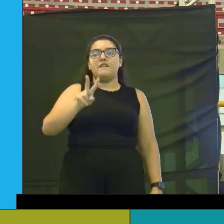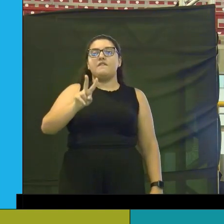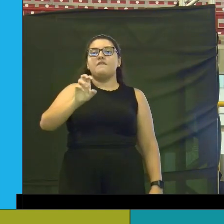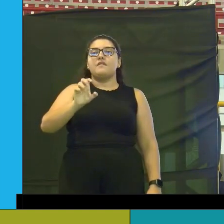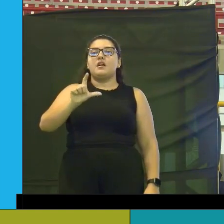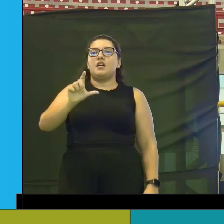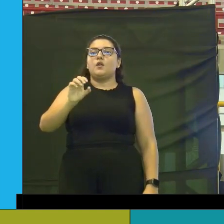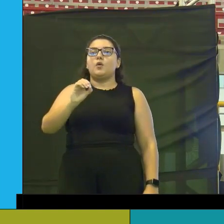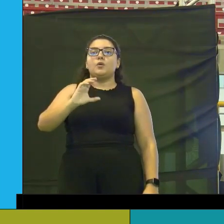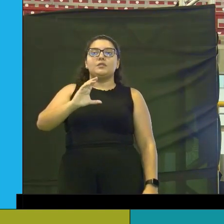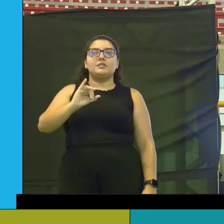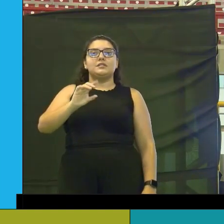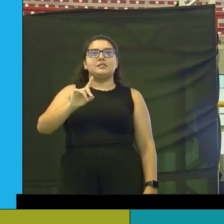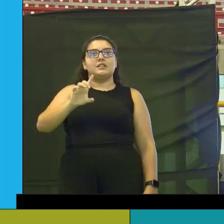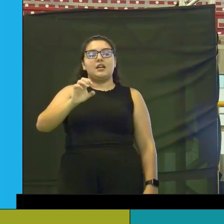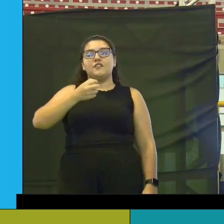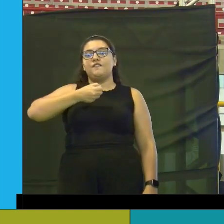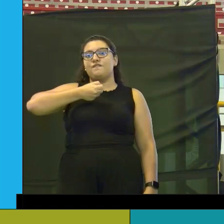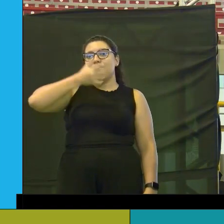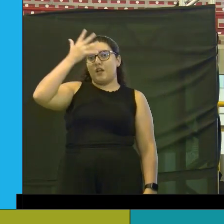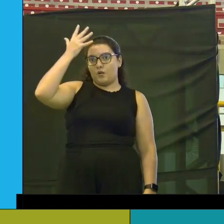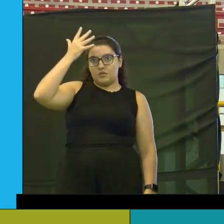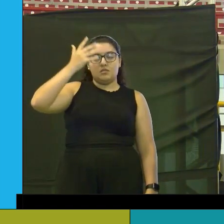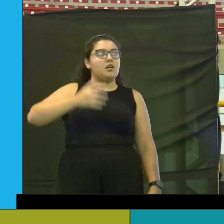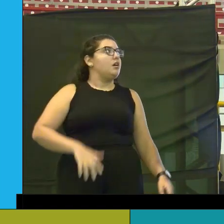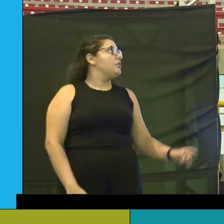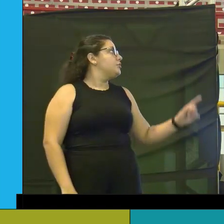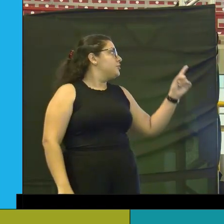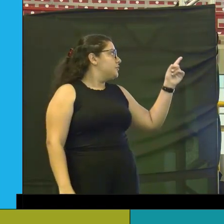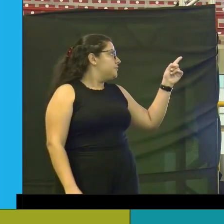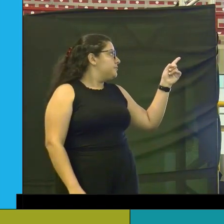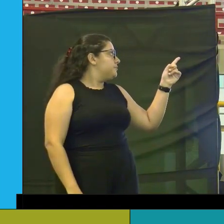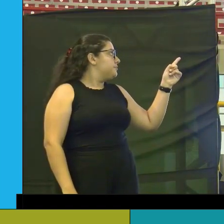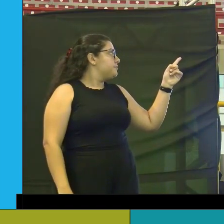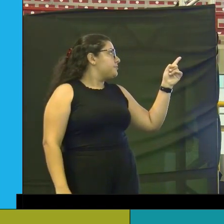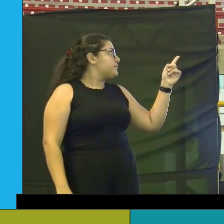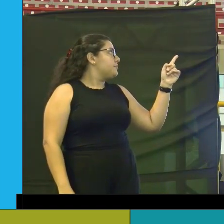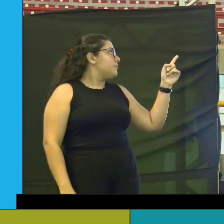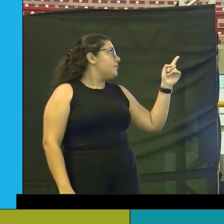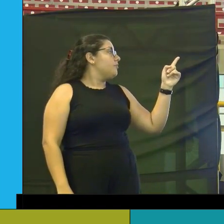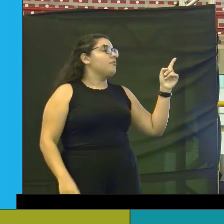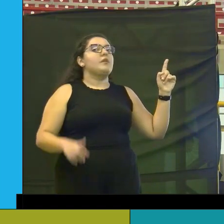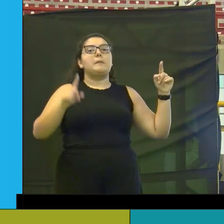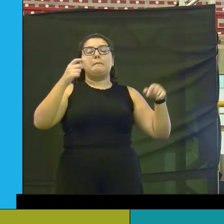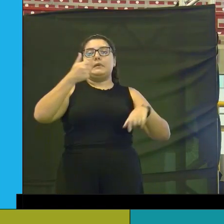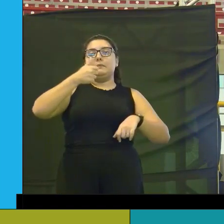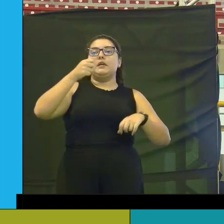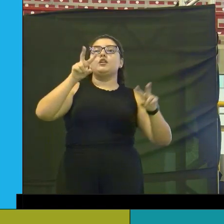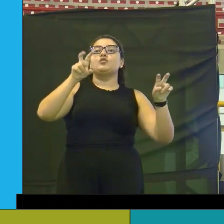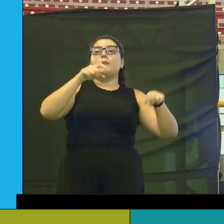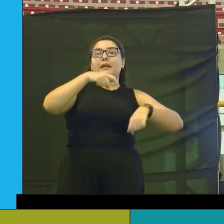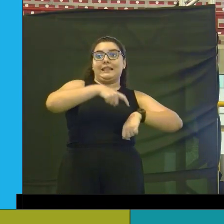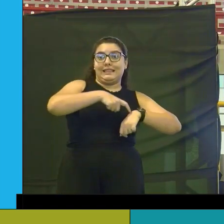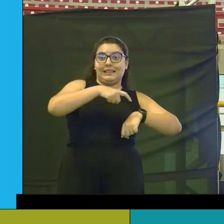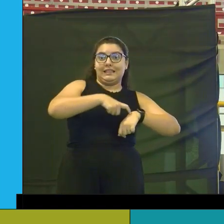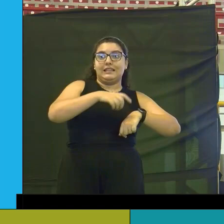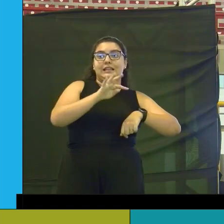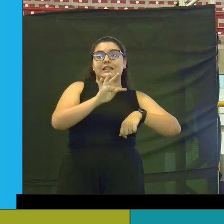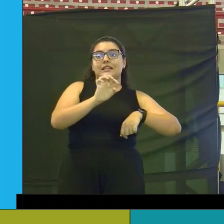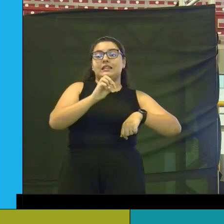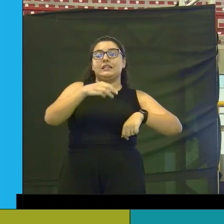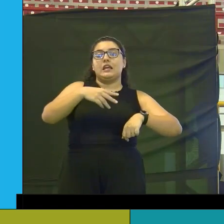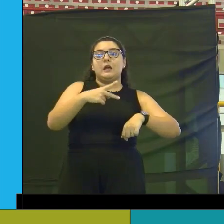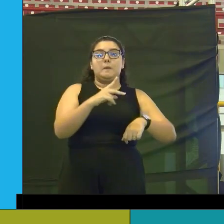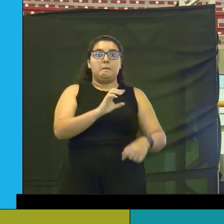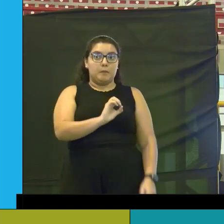do tempo, ou a posição em função do tempo. A segunda serve para quê? Velocidade em função de